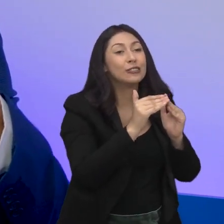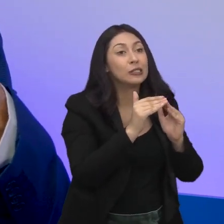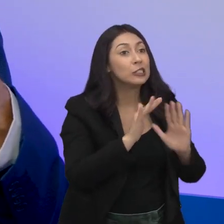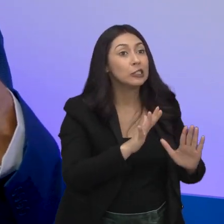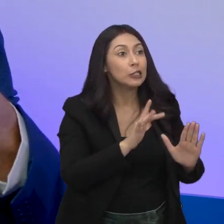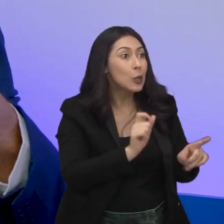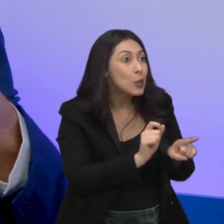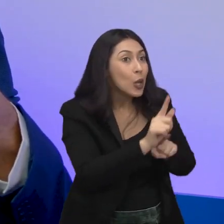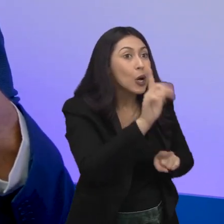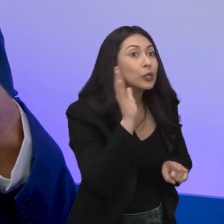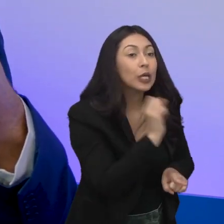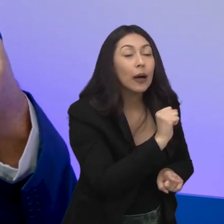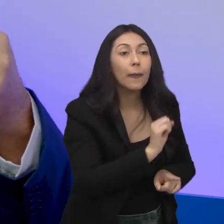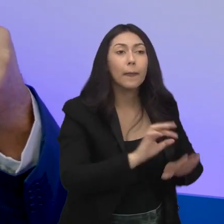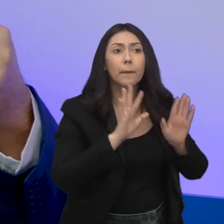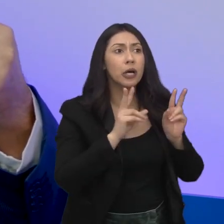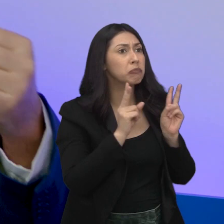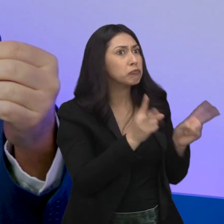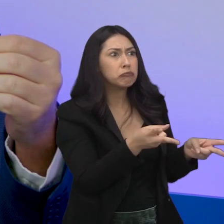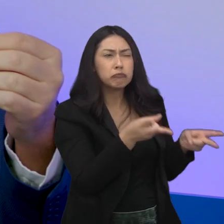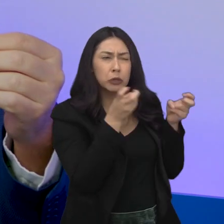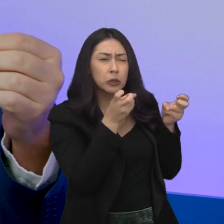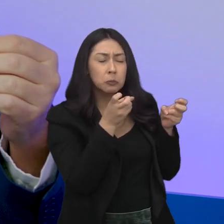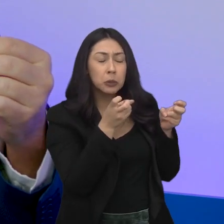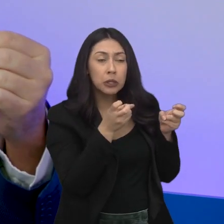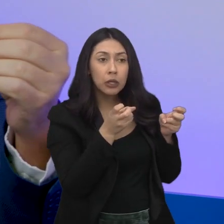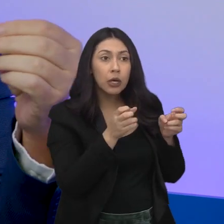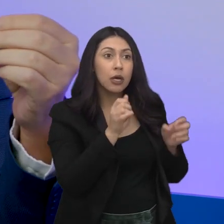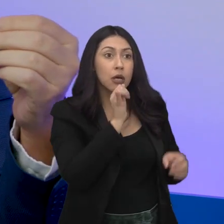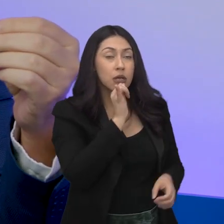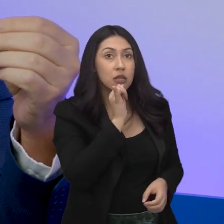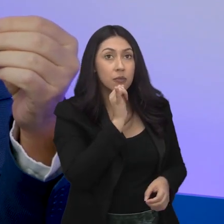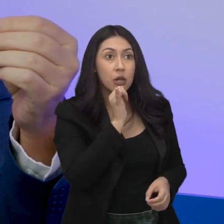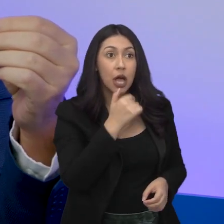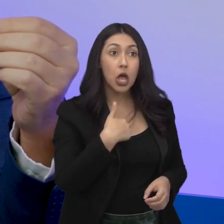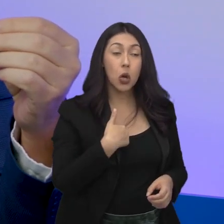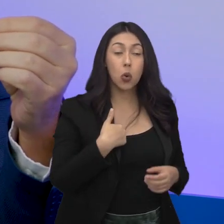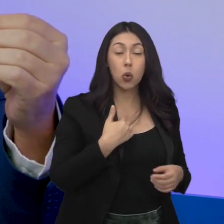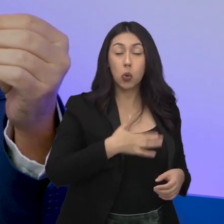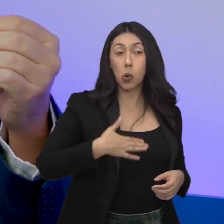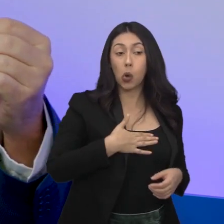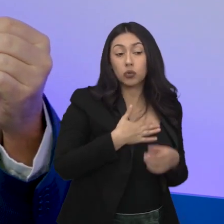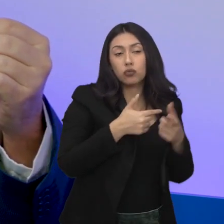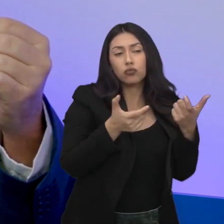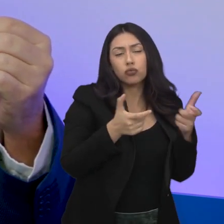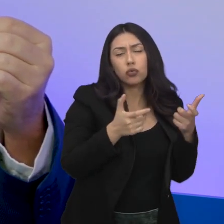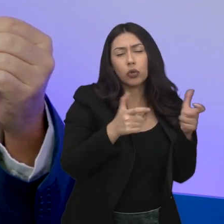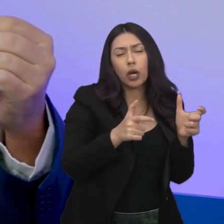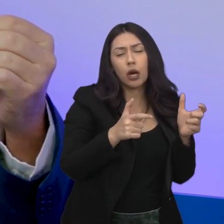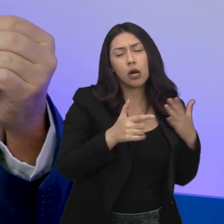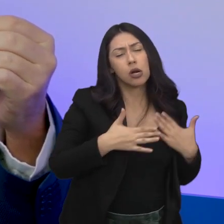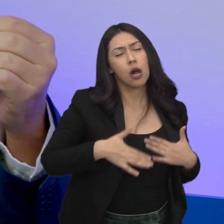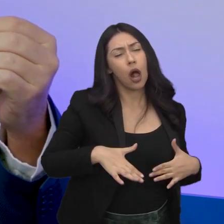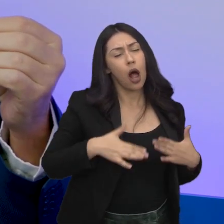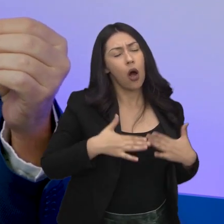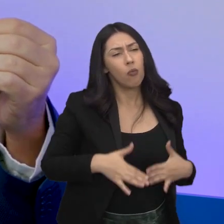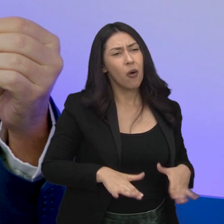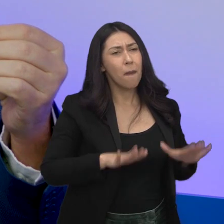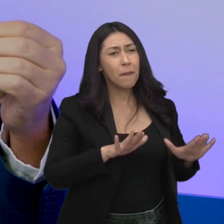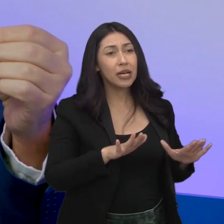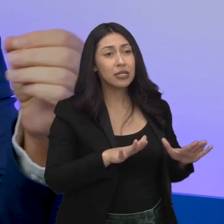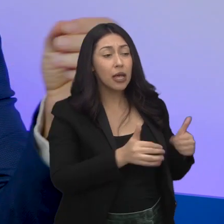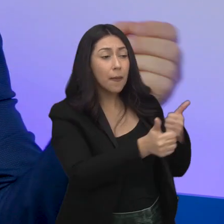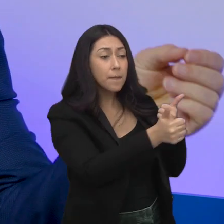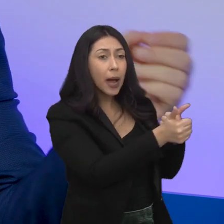acaba locando o imóvel. Entretanto, ele não observou, por exemplo, se ele é uma pessoa, olha, eu prefiro mais silêncio. Será que ele